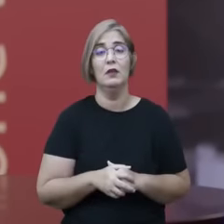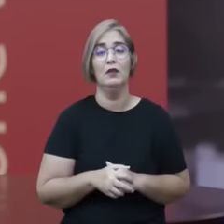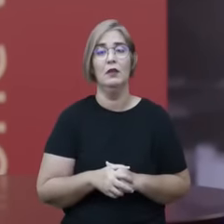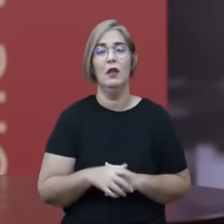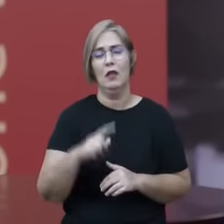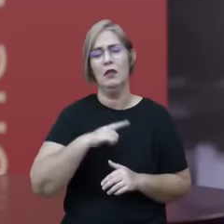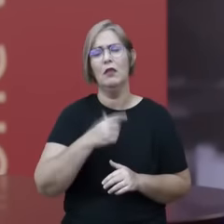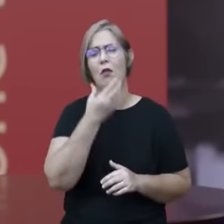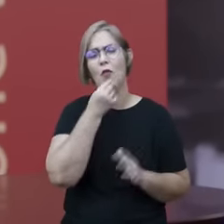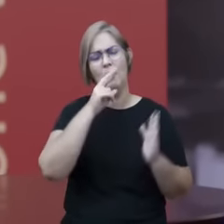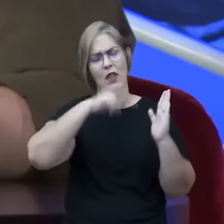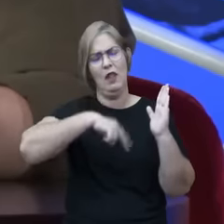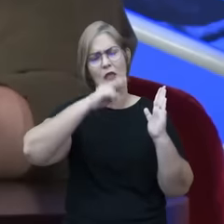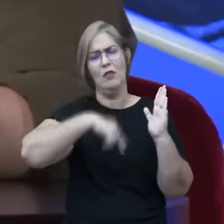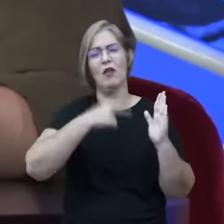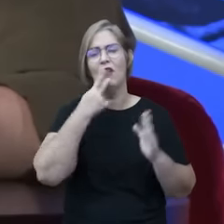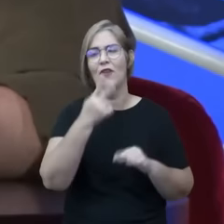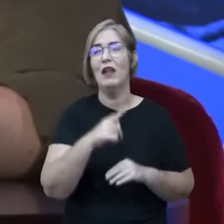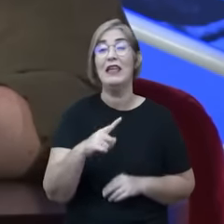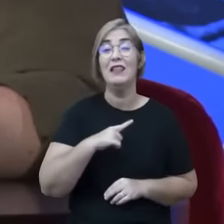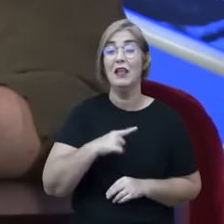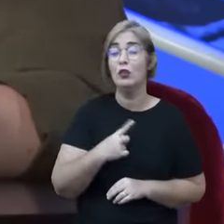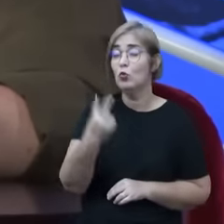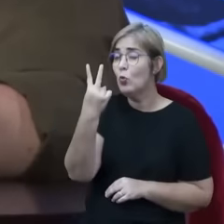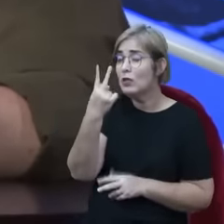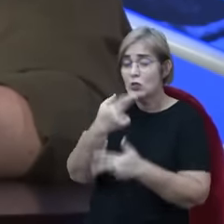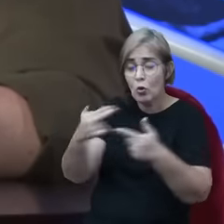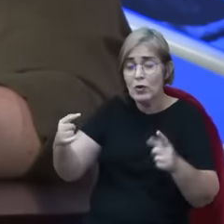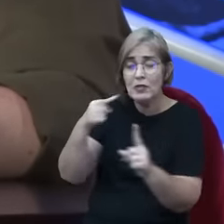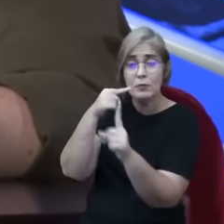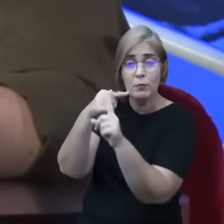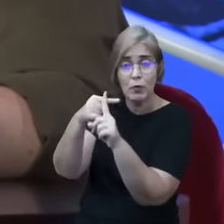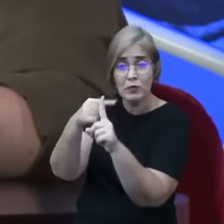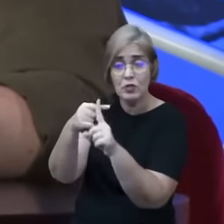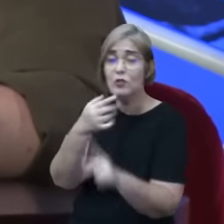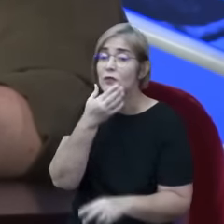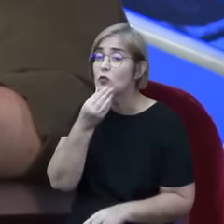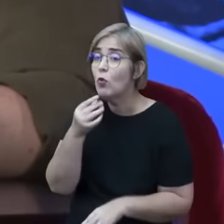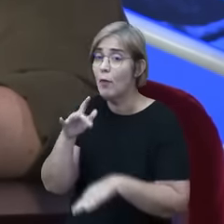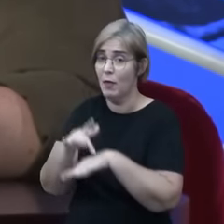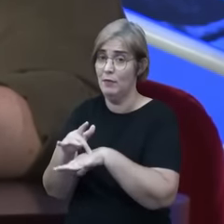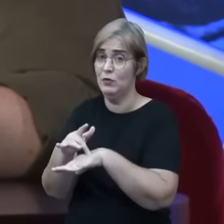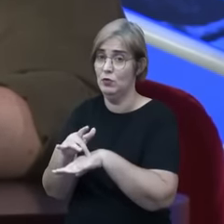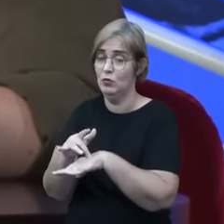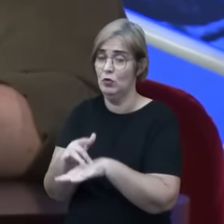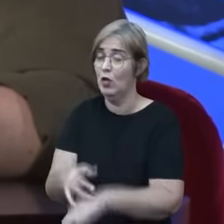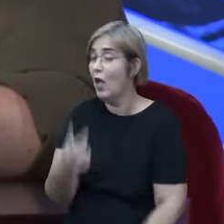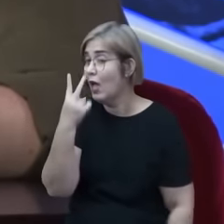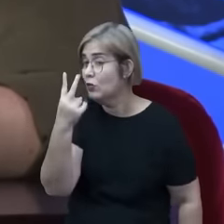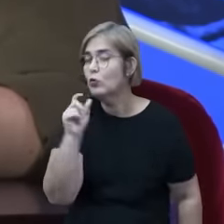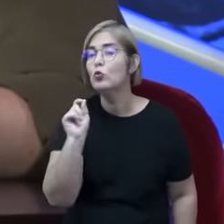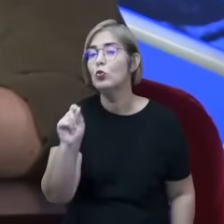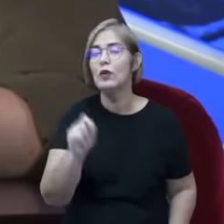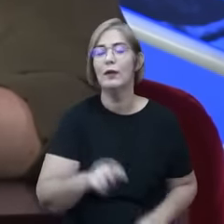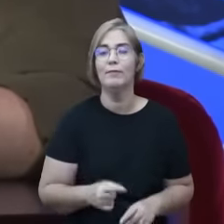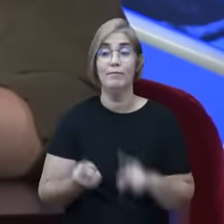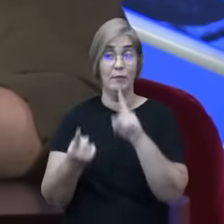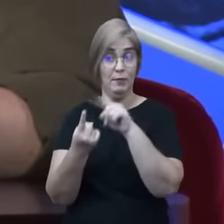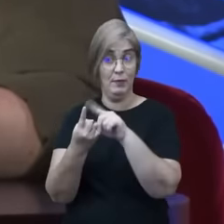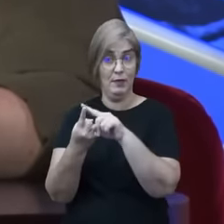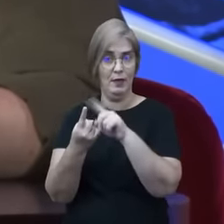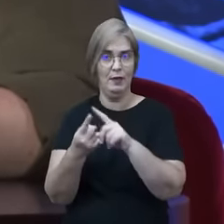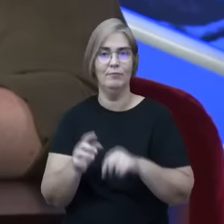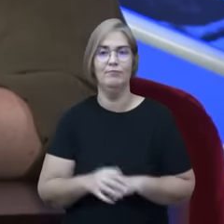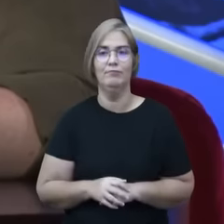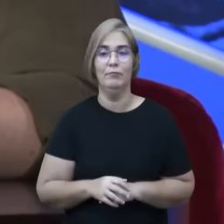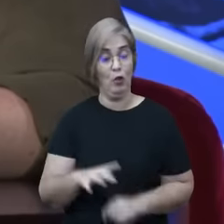antigos. Há duas virtudes do homem absurdo. Quais são essas duas virtudes? Primeiro, a